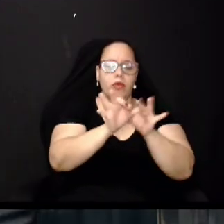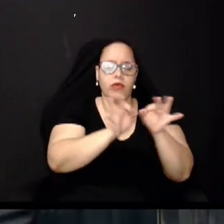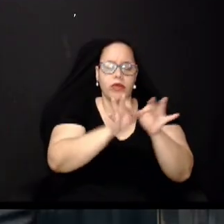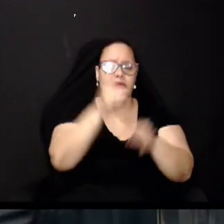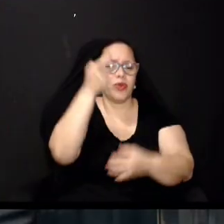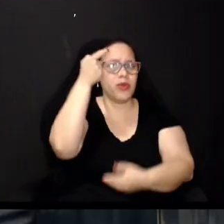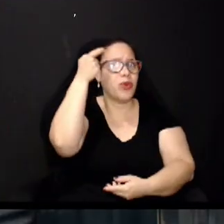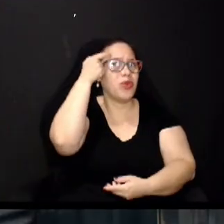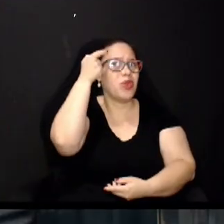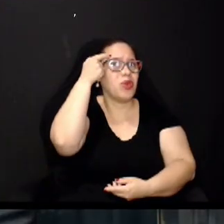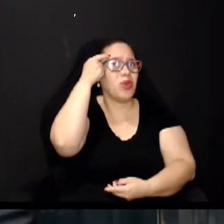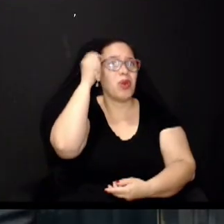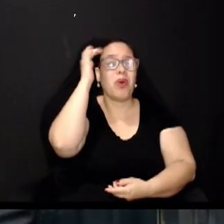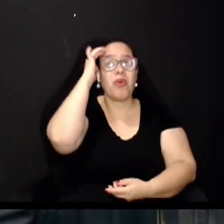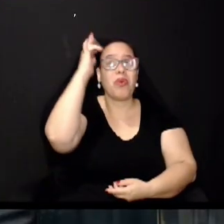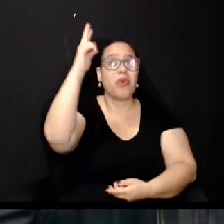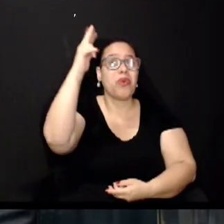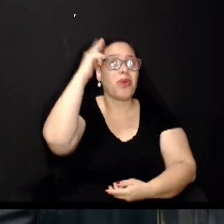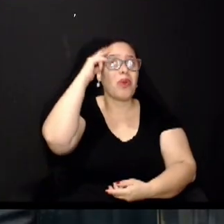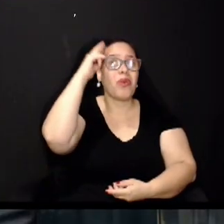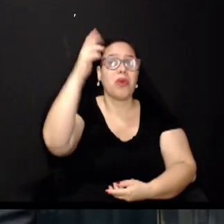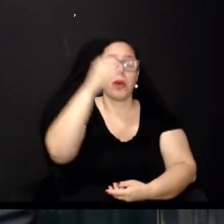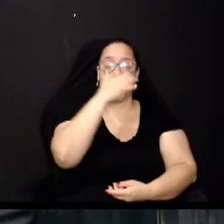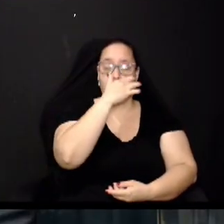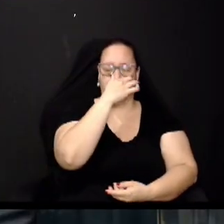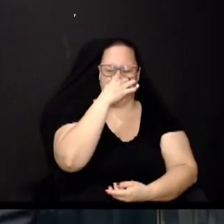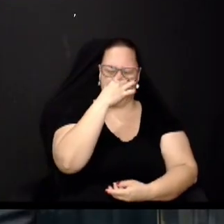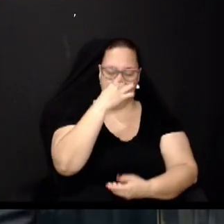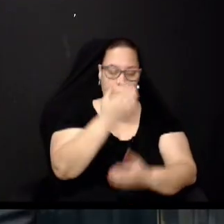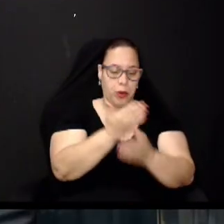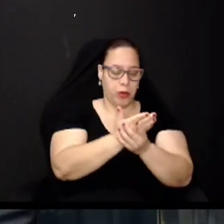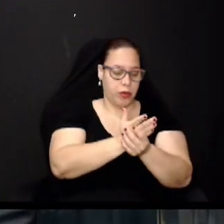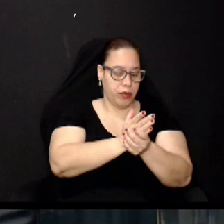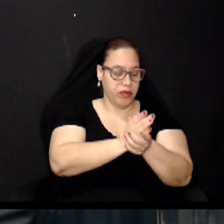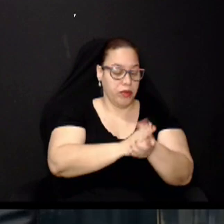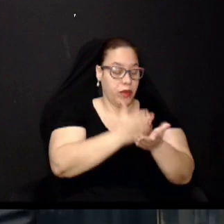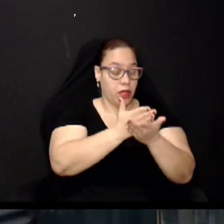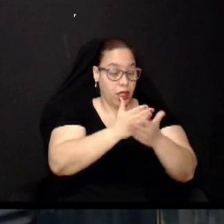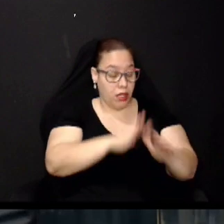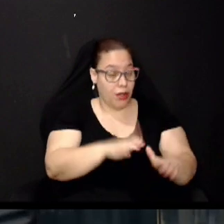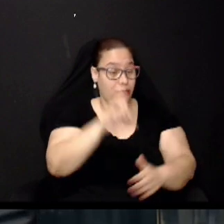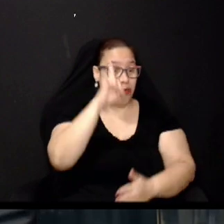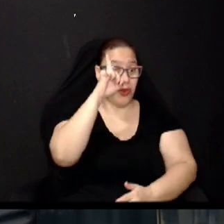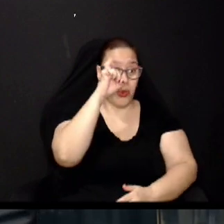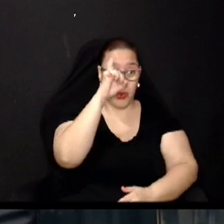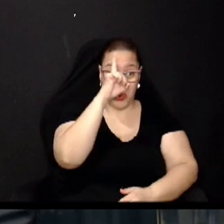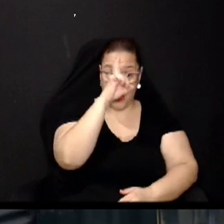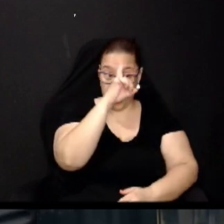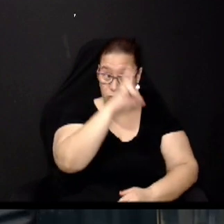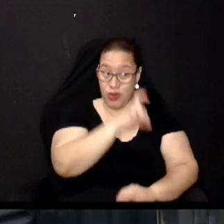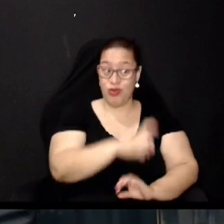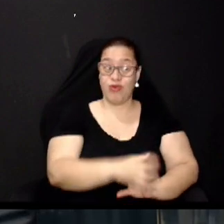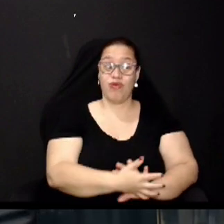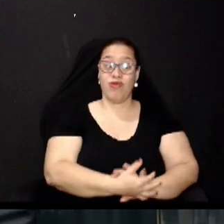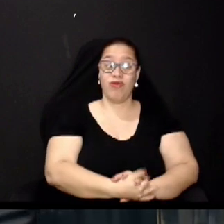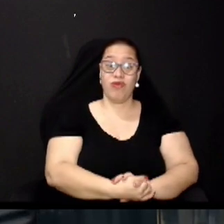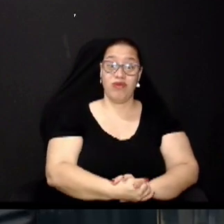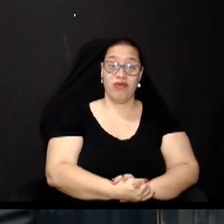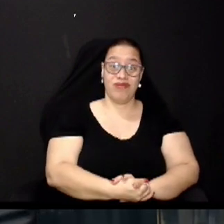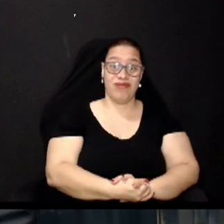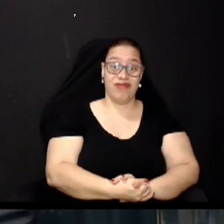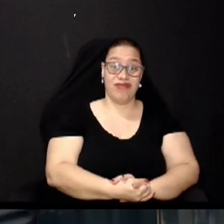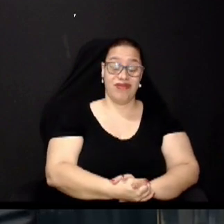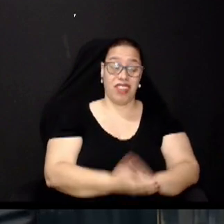um sonho. Então, terminar isso é muito difícil, né? Então, e aí eu acho